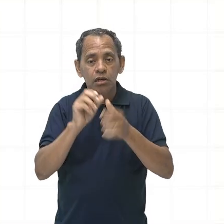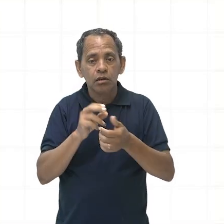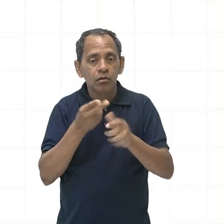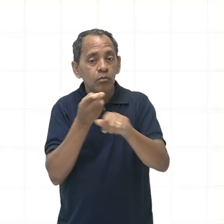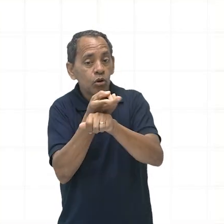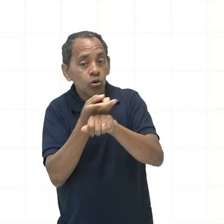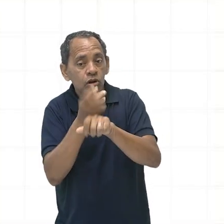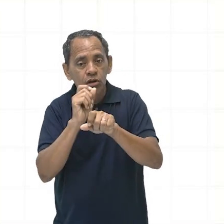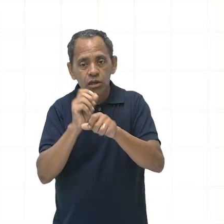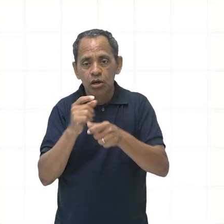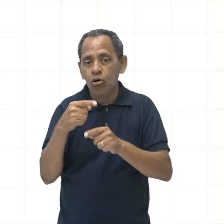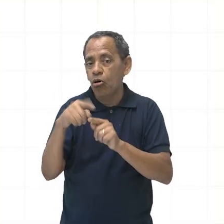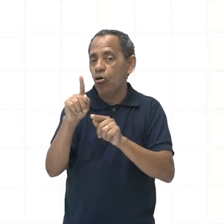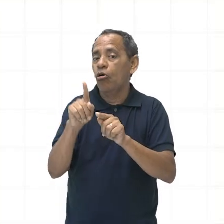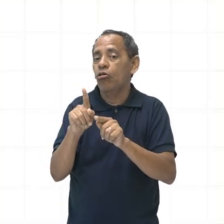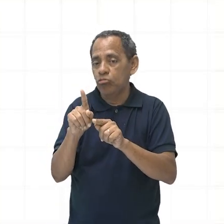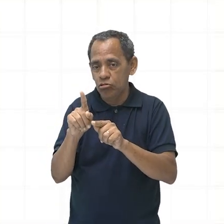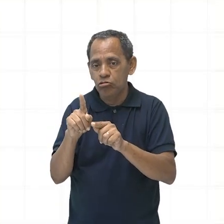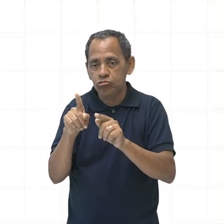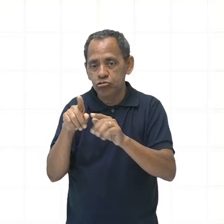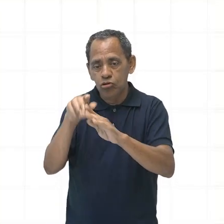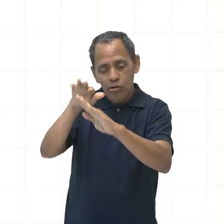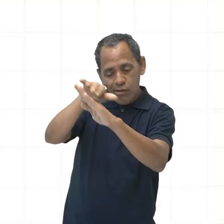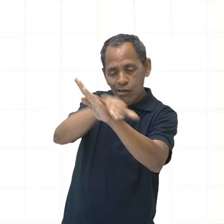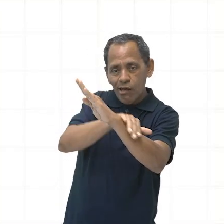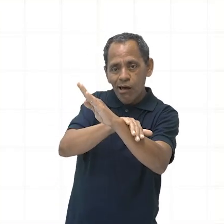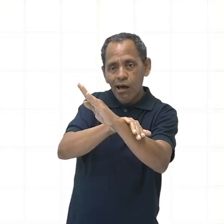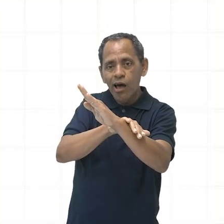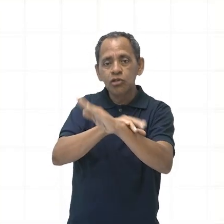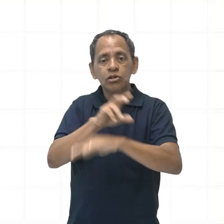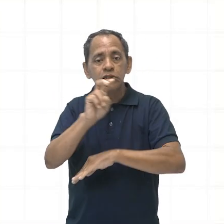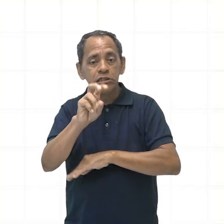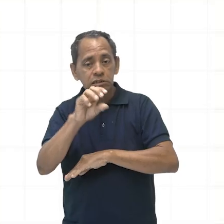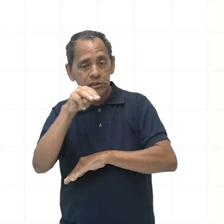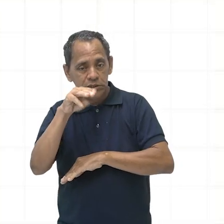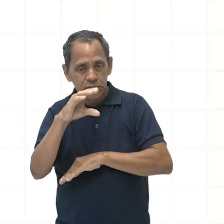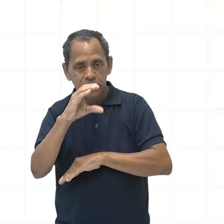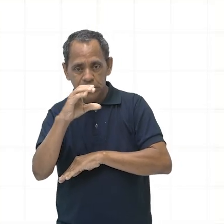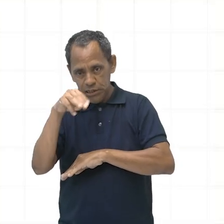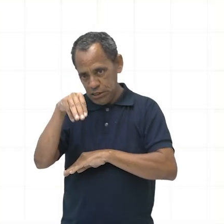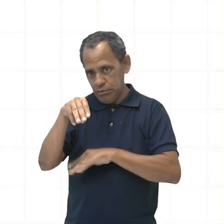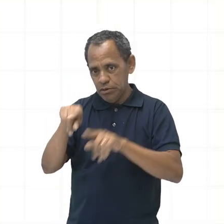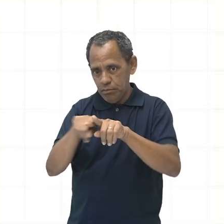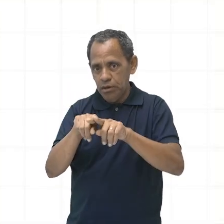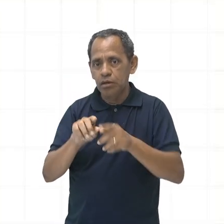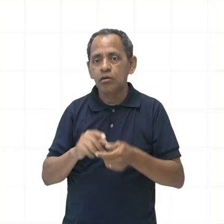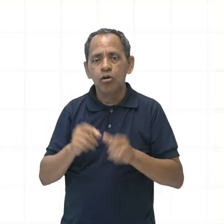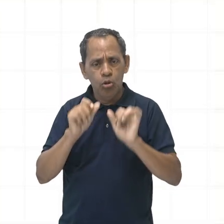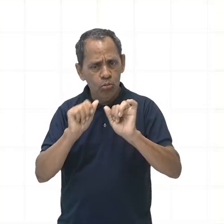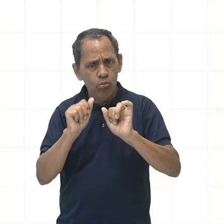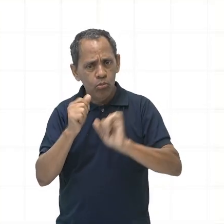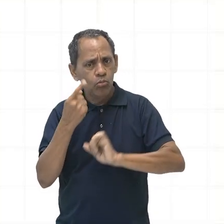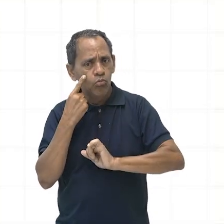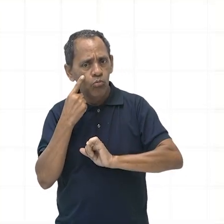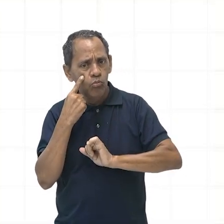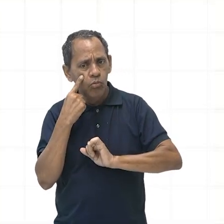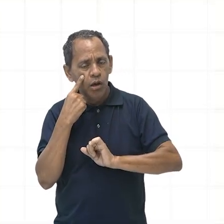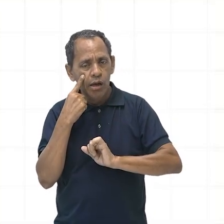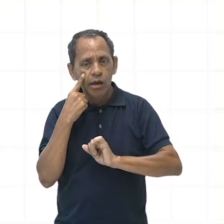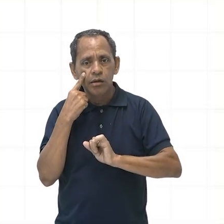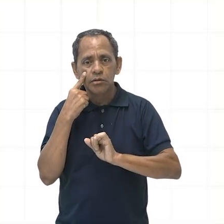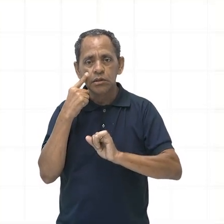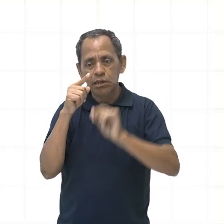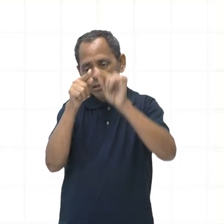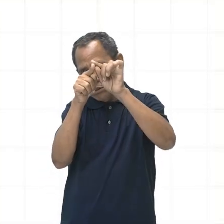lado de 5 centímetros, no outro triângulo. Eu posso observar que esse lado aqui de 5